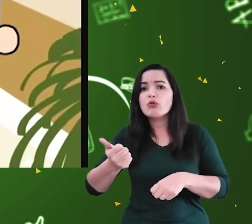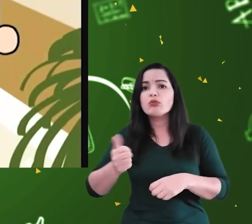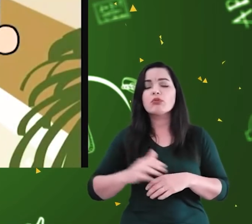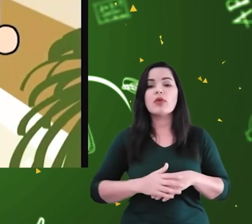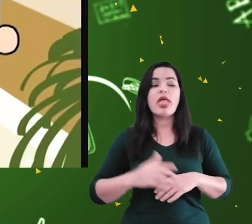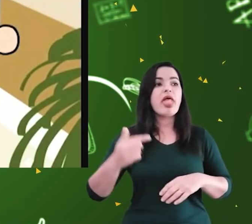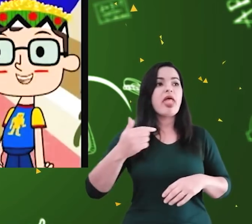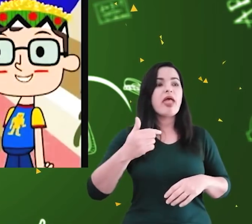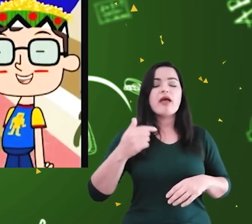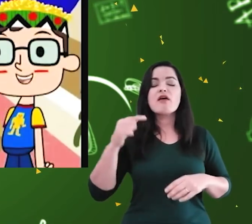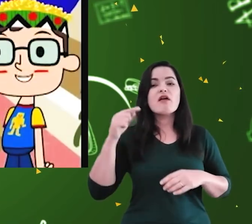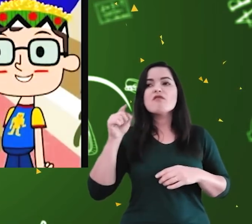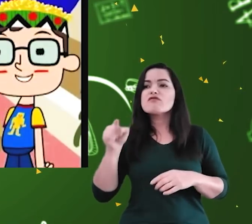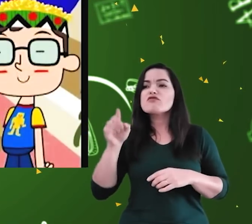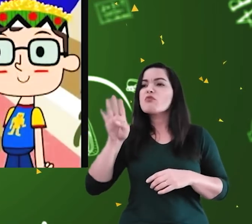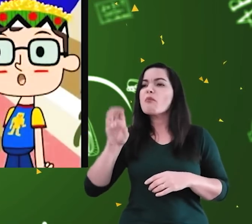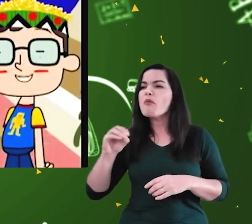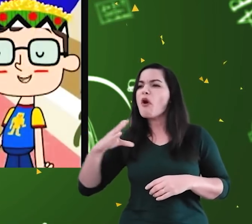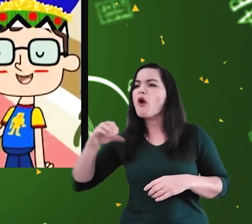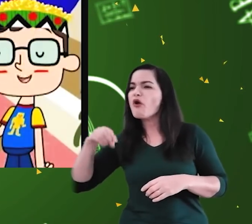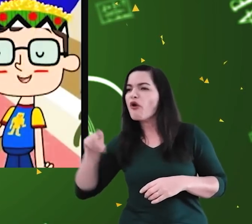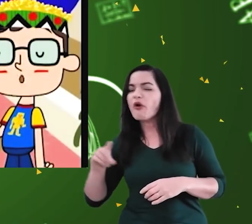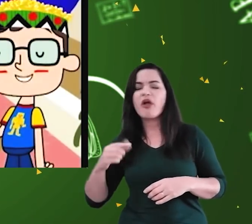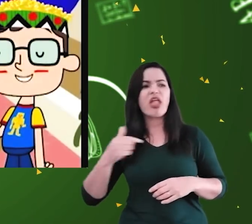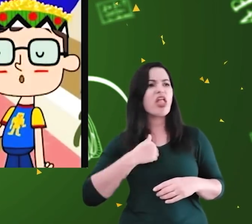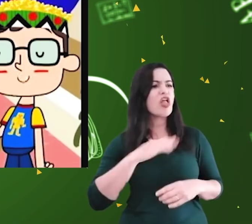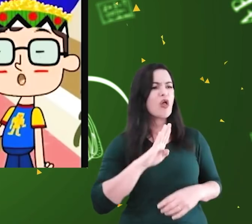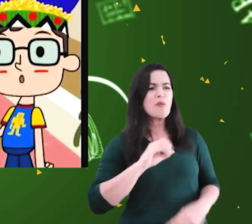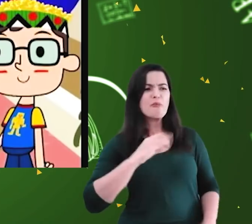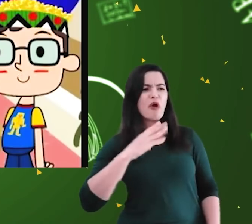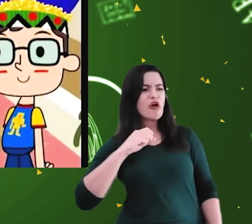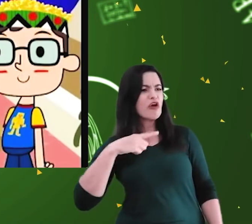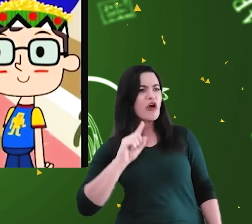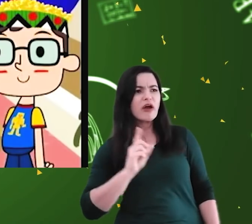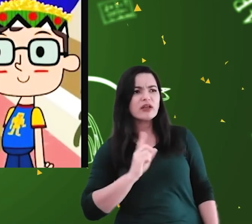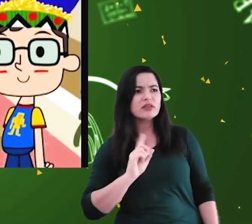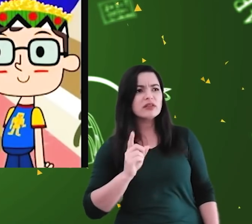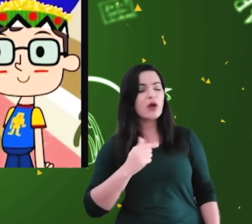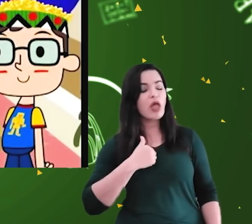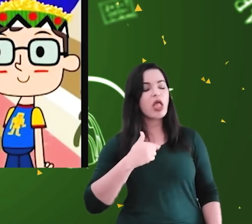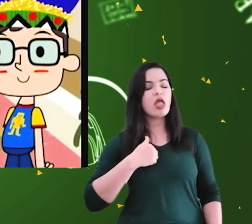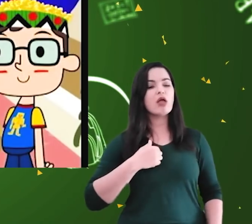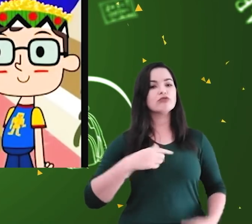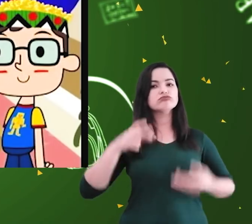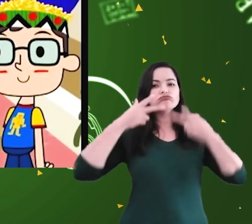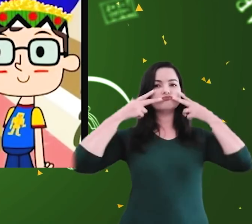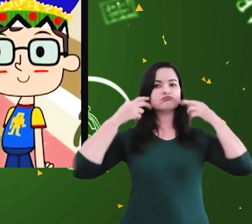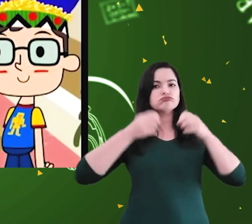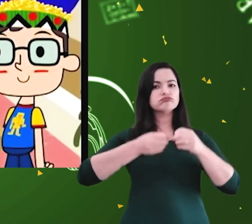um chavante. Aliás, você quer ser o índio um pouco?